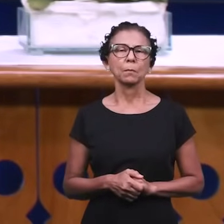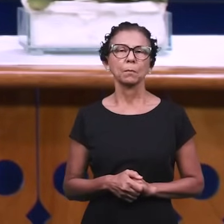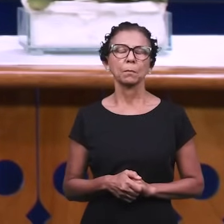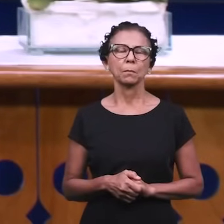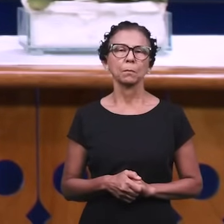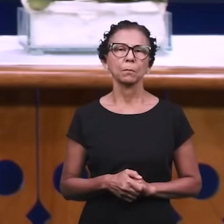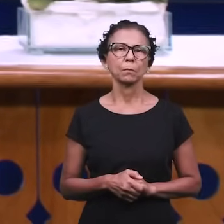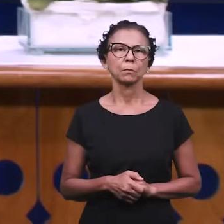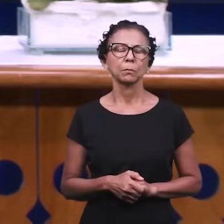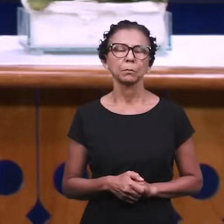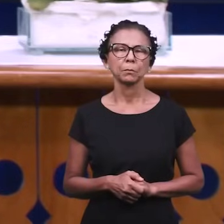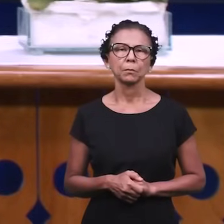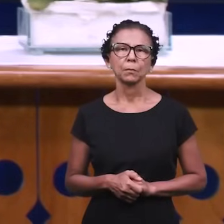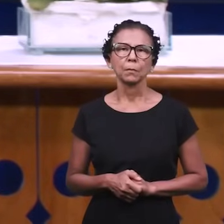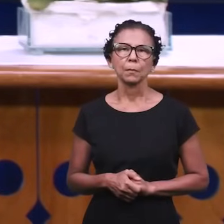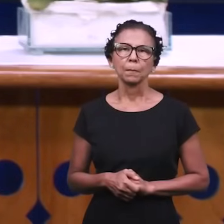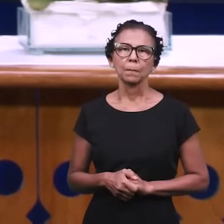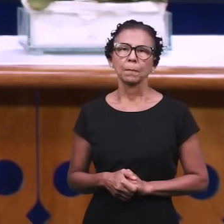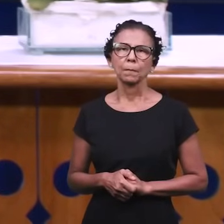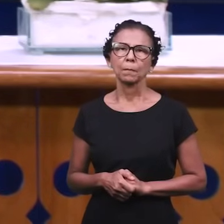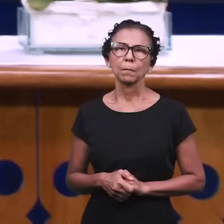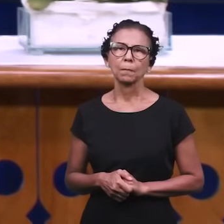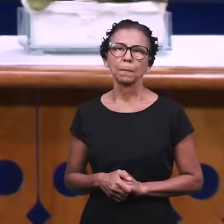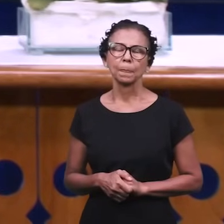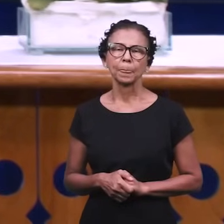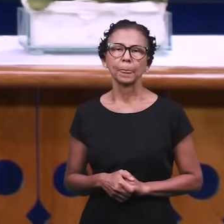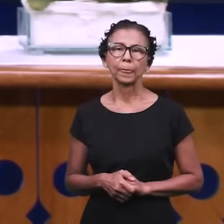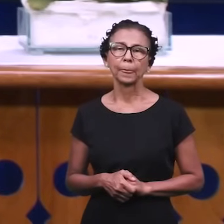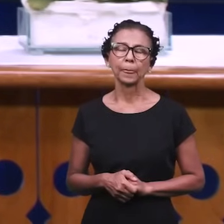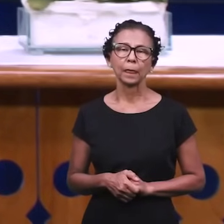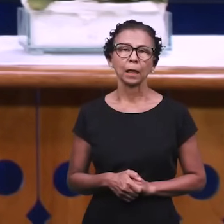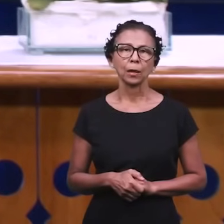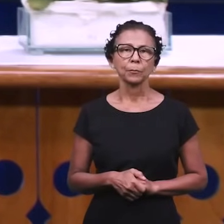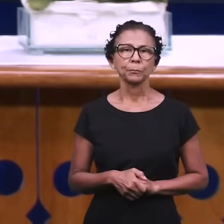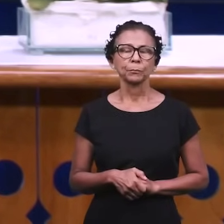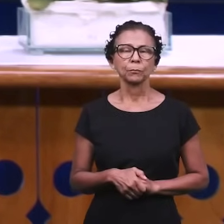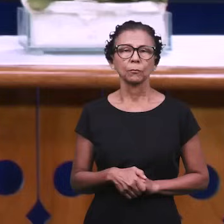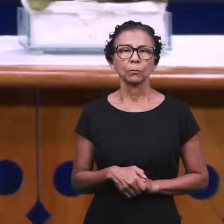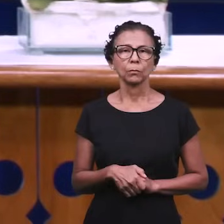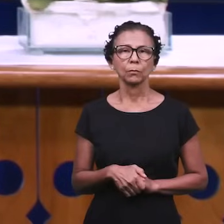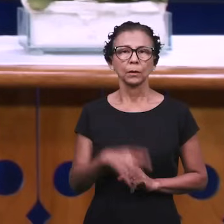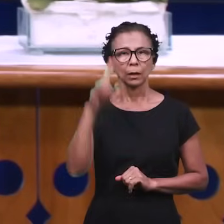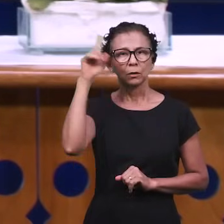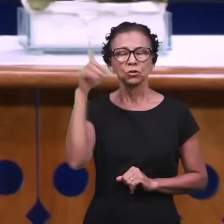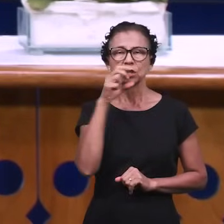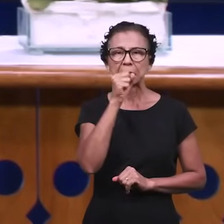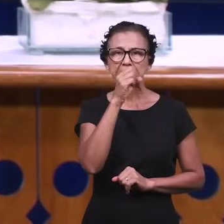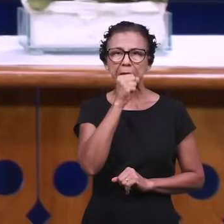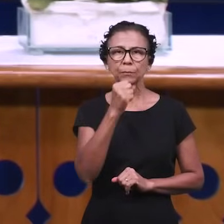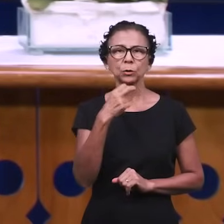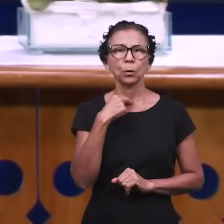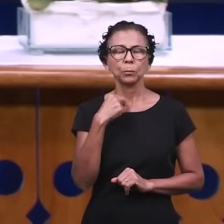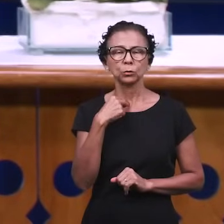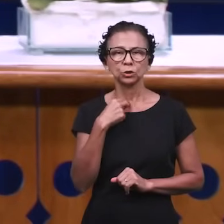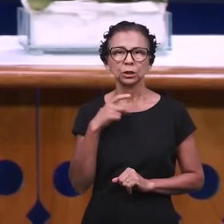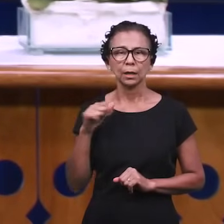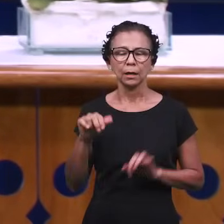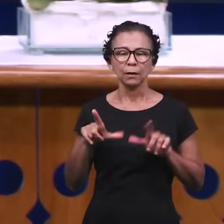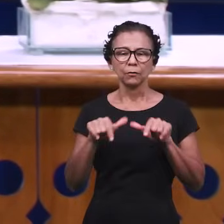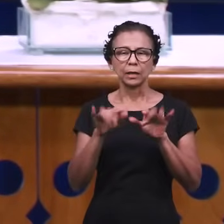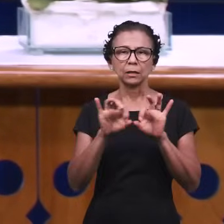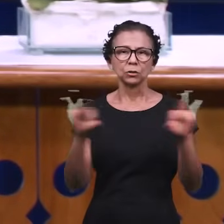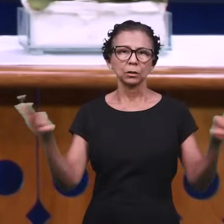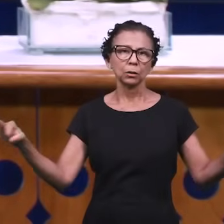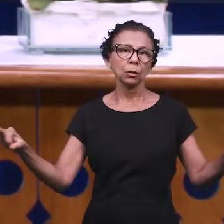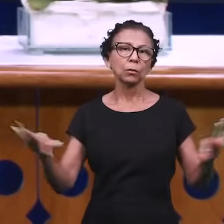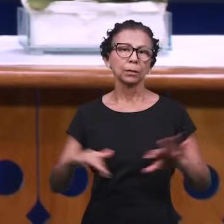Até colabora com isso, ou corrobora, que no sábado não se podia caminhar muito, porque Jesus, em seguida,